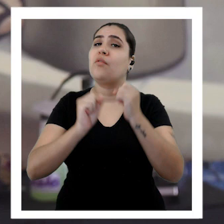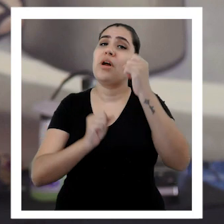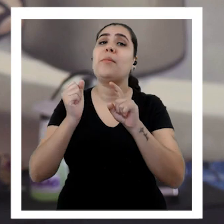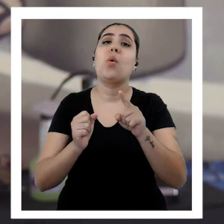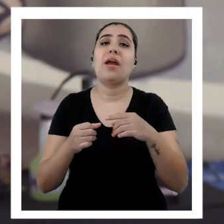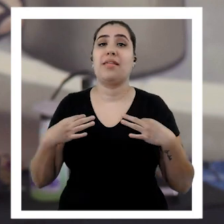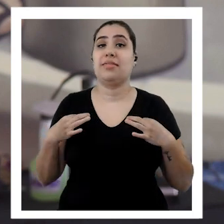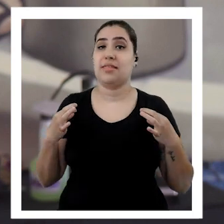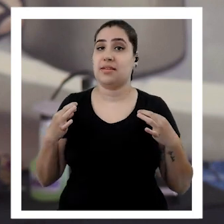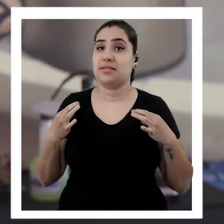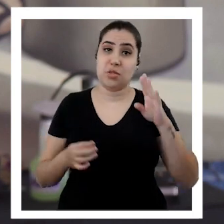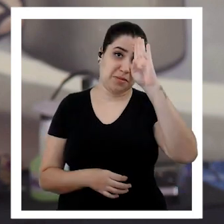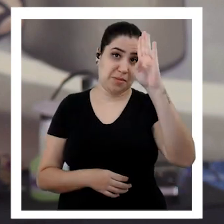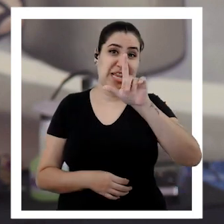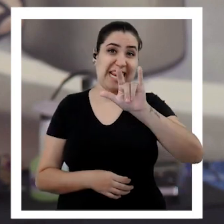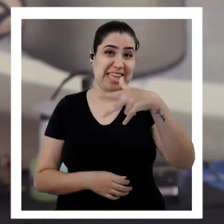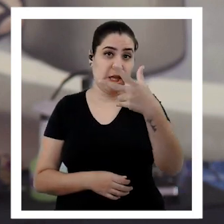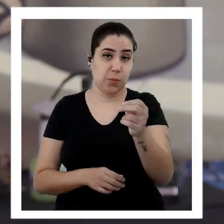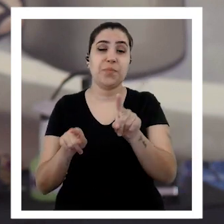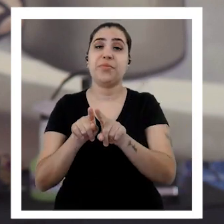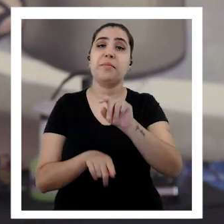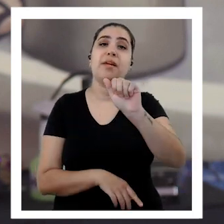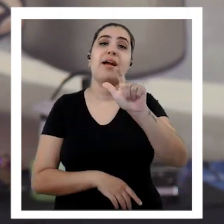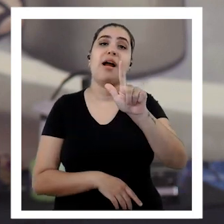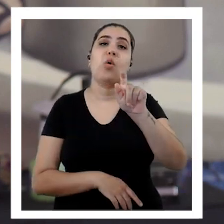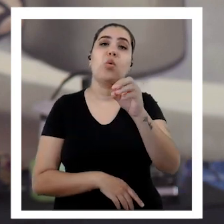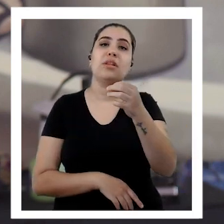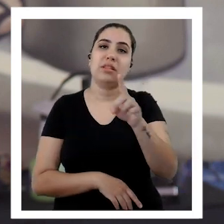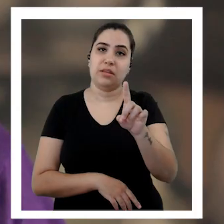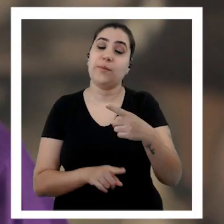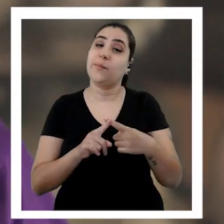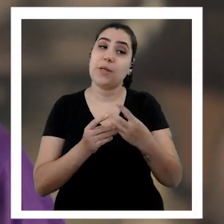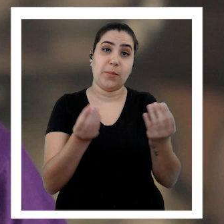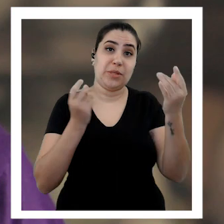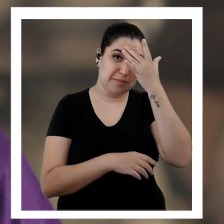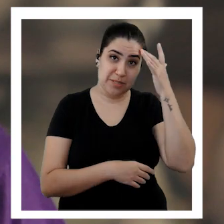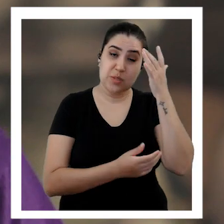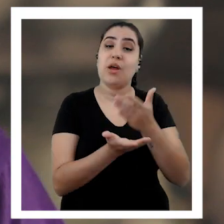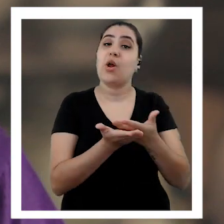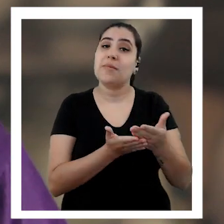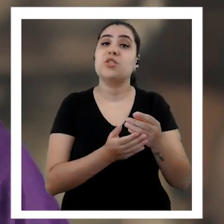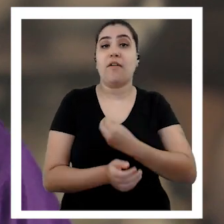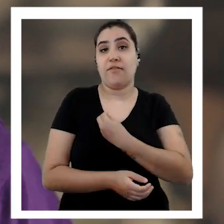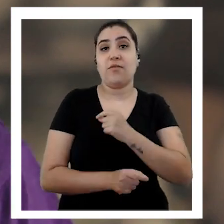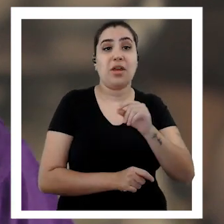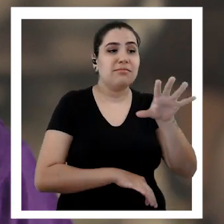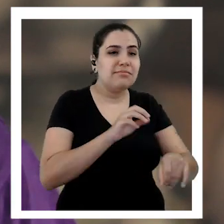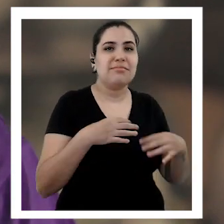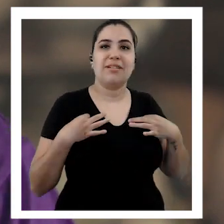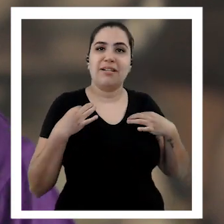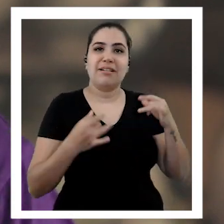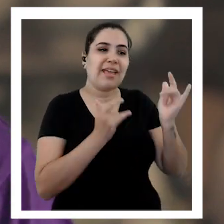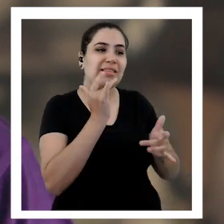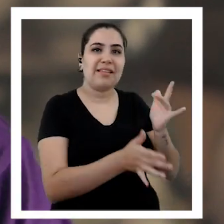era fabricado em tecido, principalmente linho e algodão. Então, muitas pessoas passaram a viver